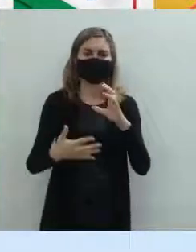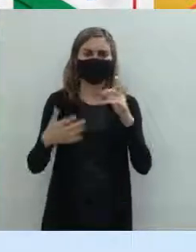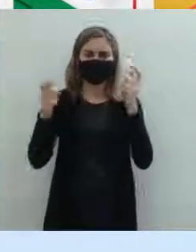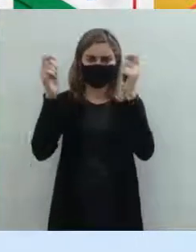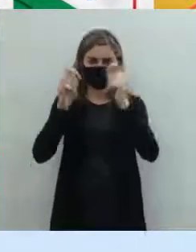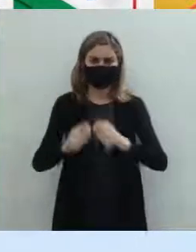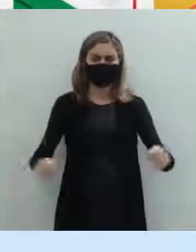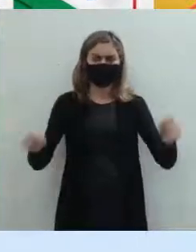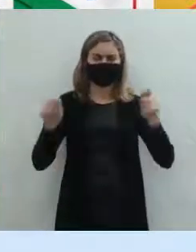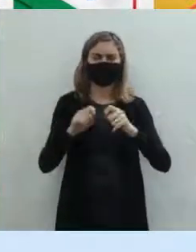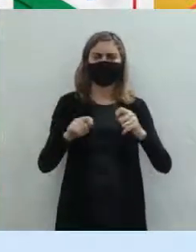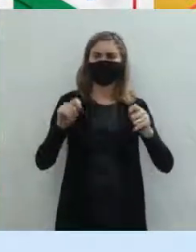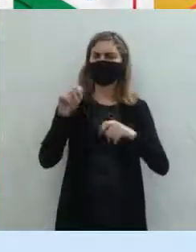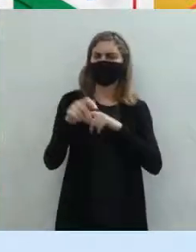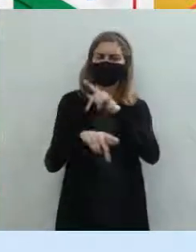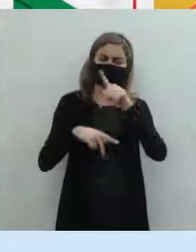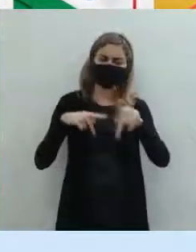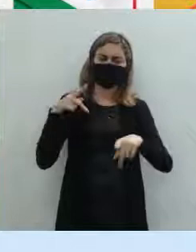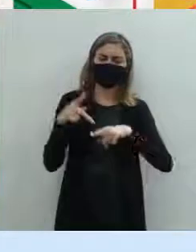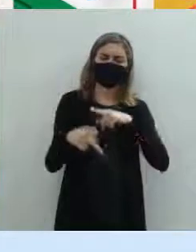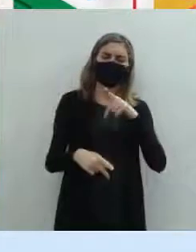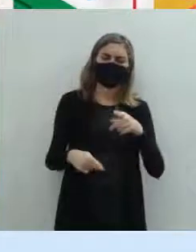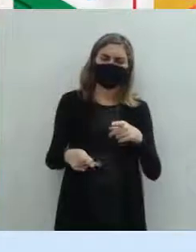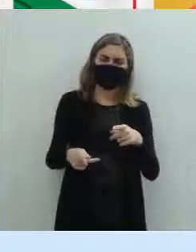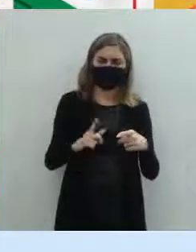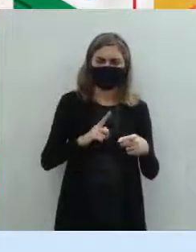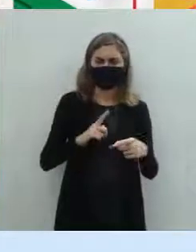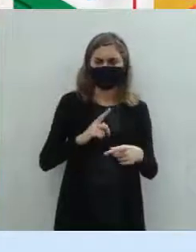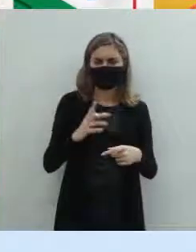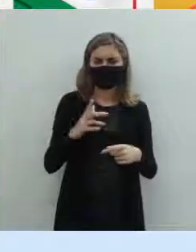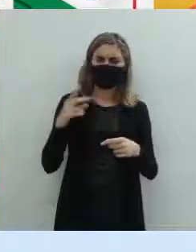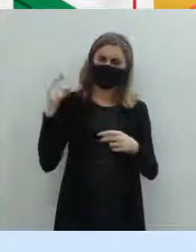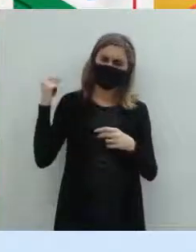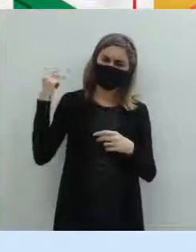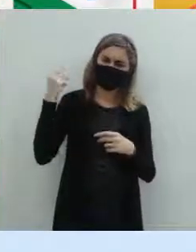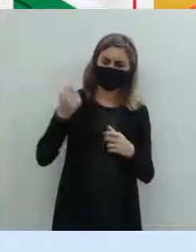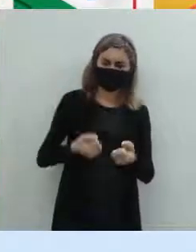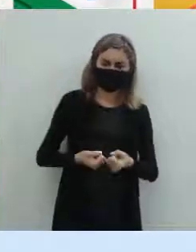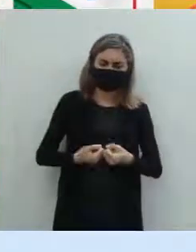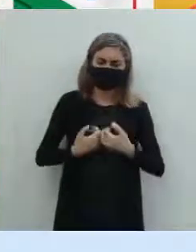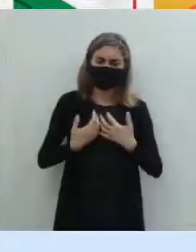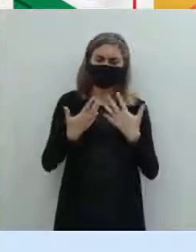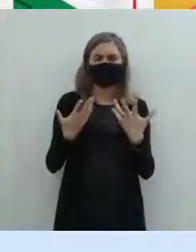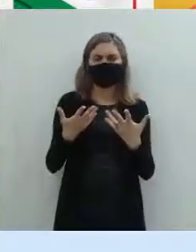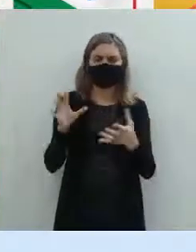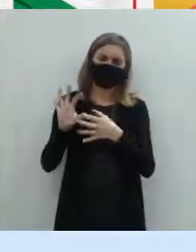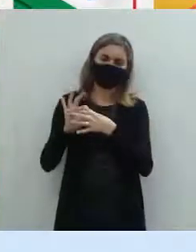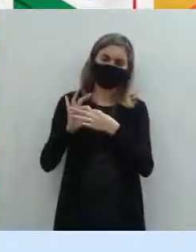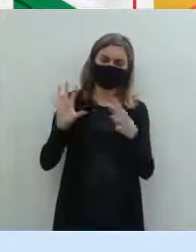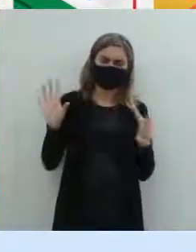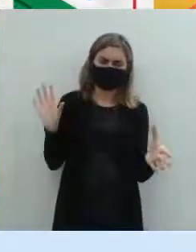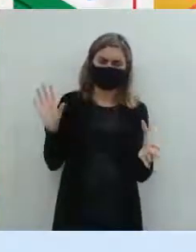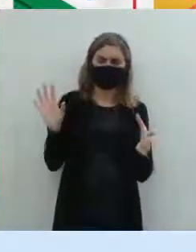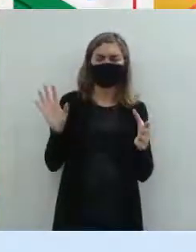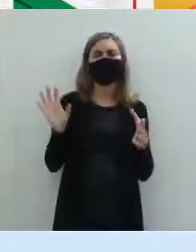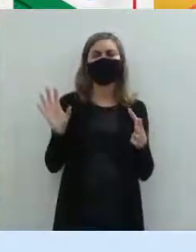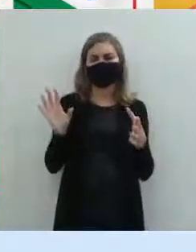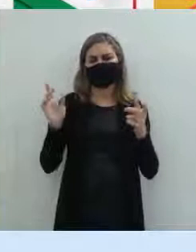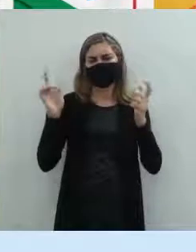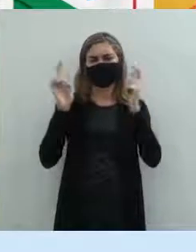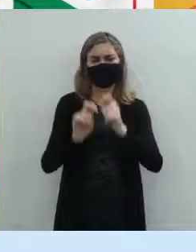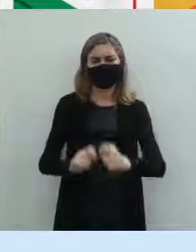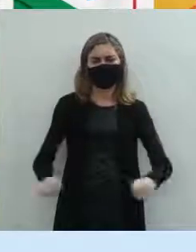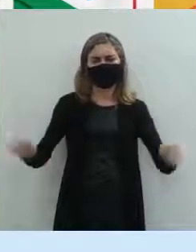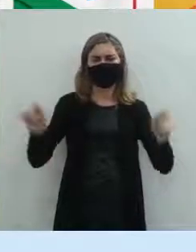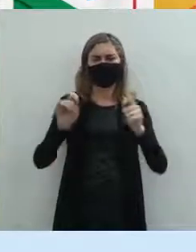naif. É uma arte popular, considerada uma arte primitiva, espontânea, desassociada do tecnicismo artístico, ou